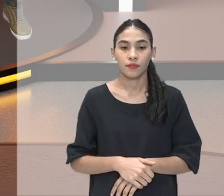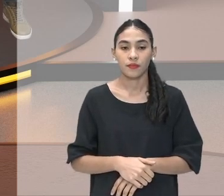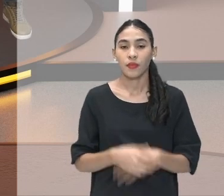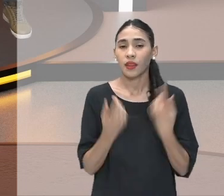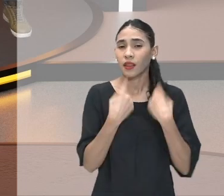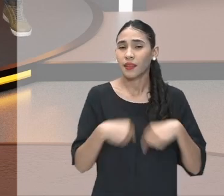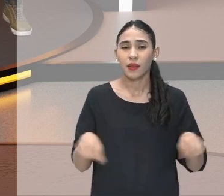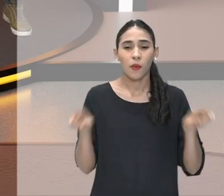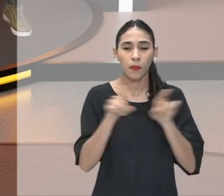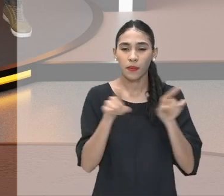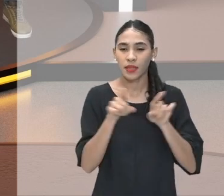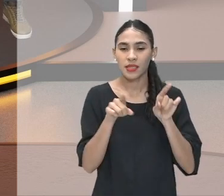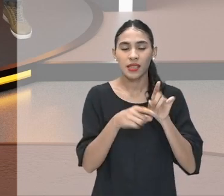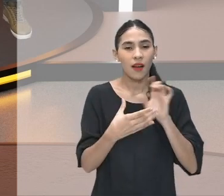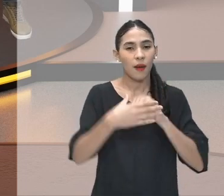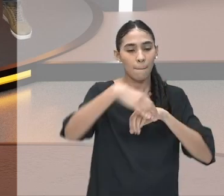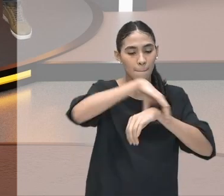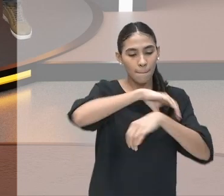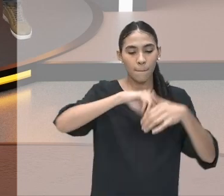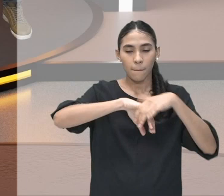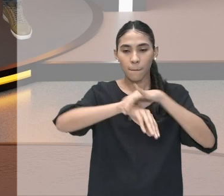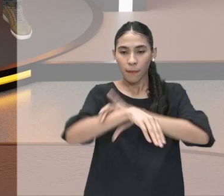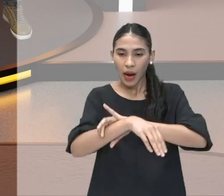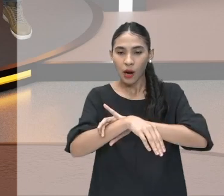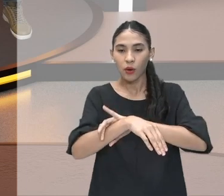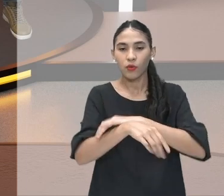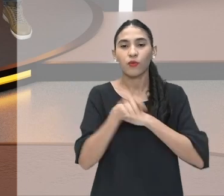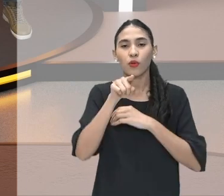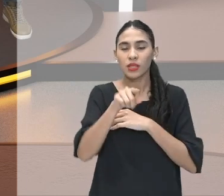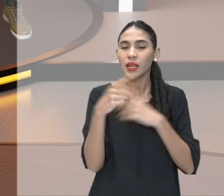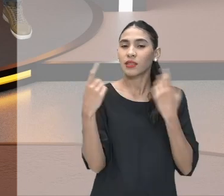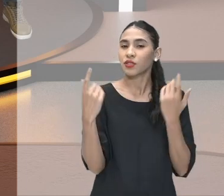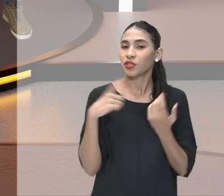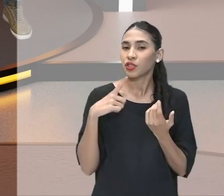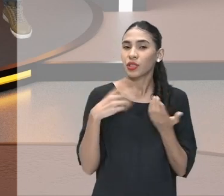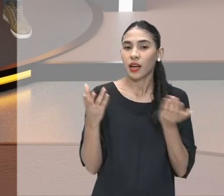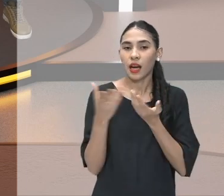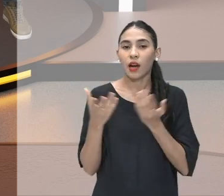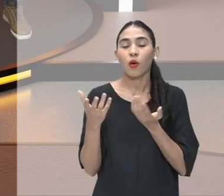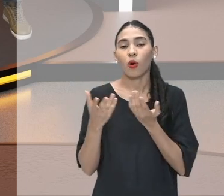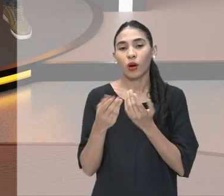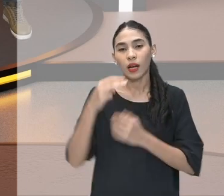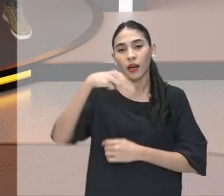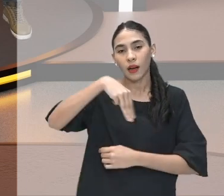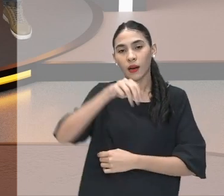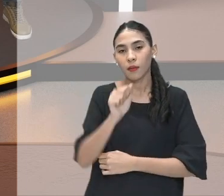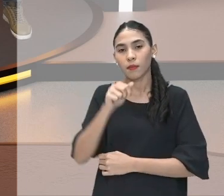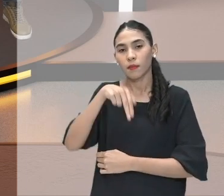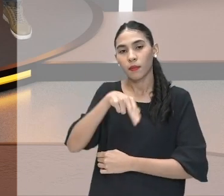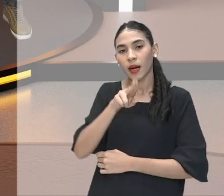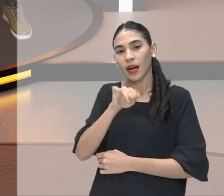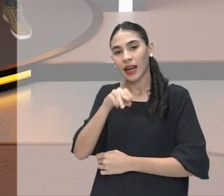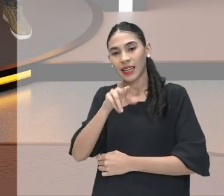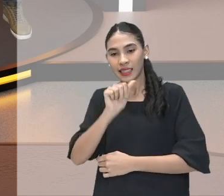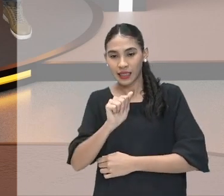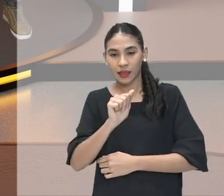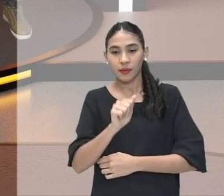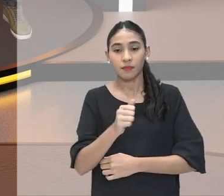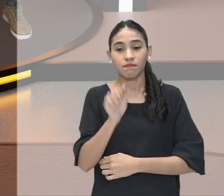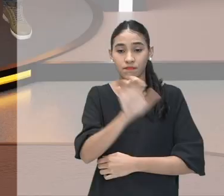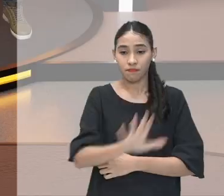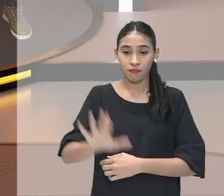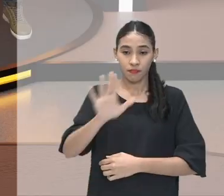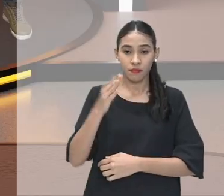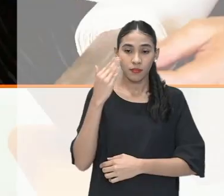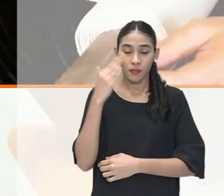necessário tecelões manuais qualificados. Você ia ter a máquina que ia fazer essa tecelagem. Então, observe aí na imagem.